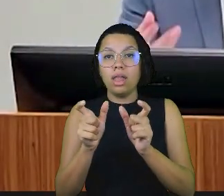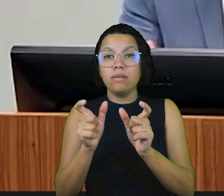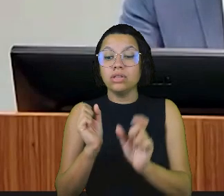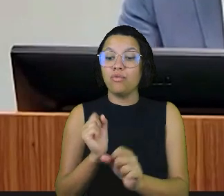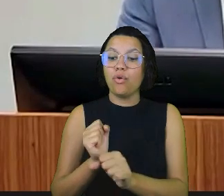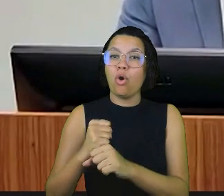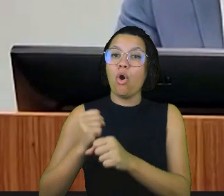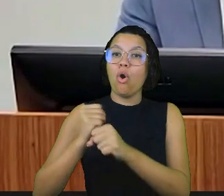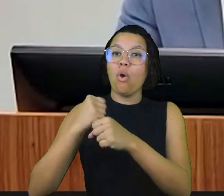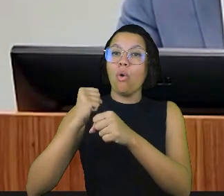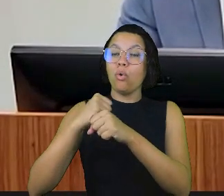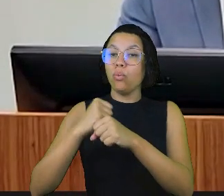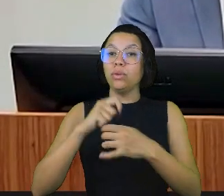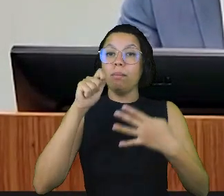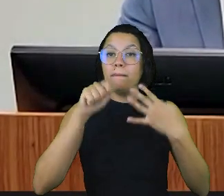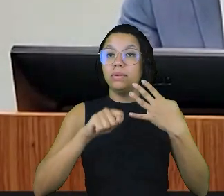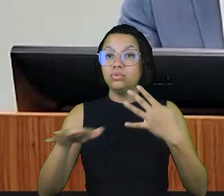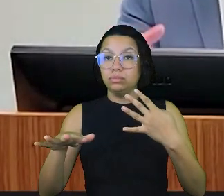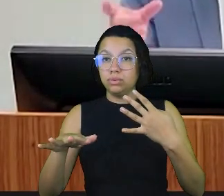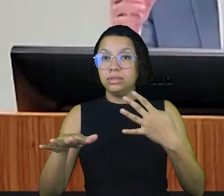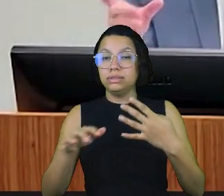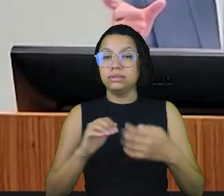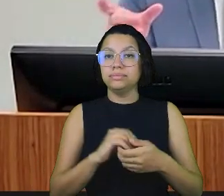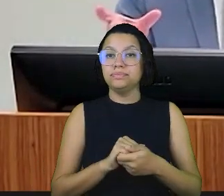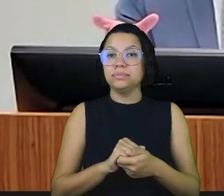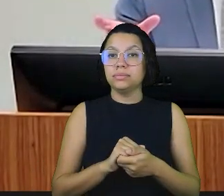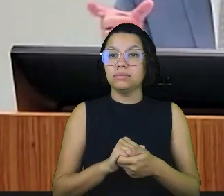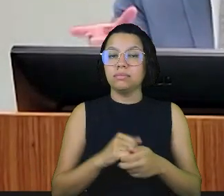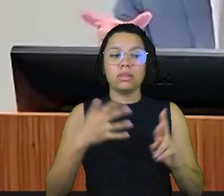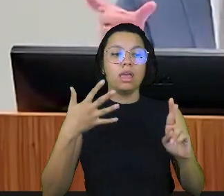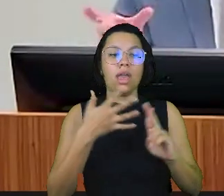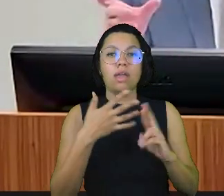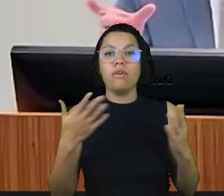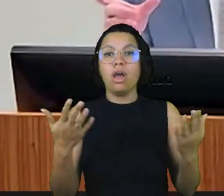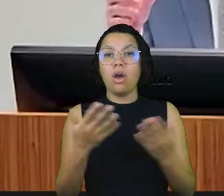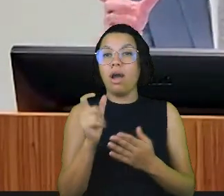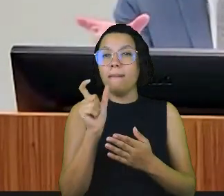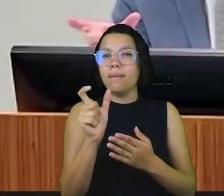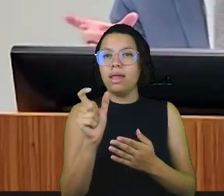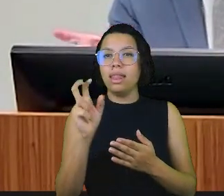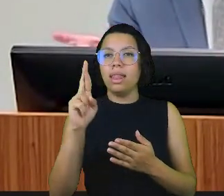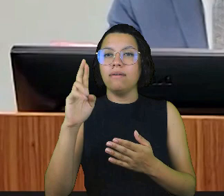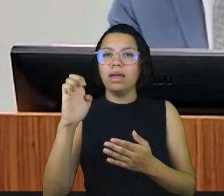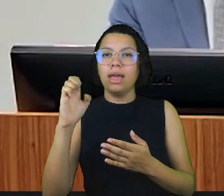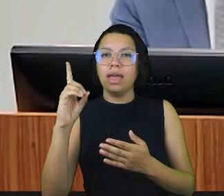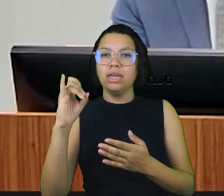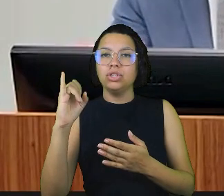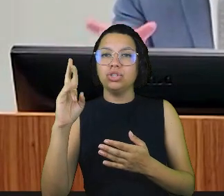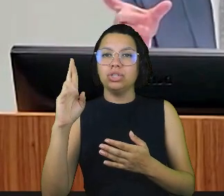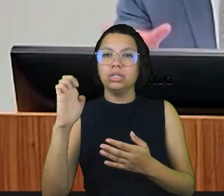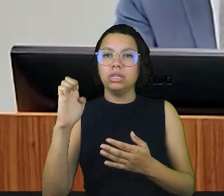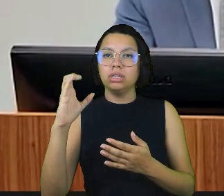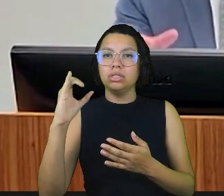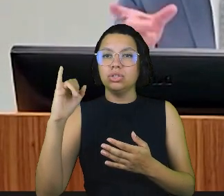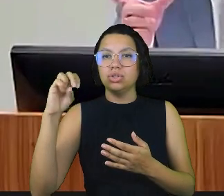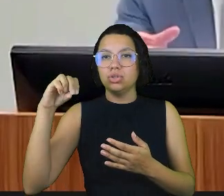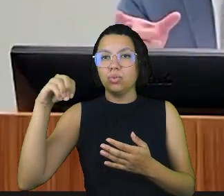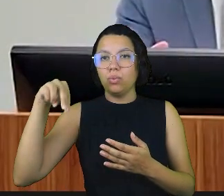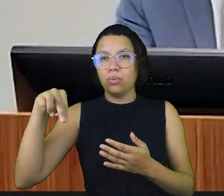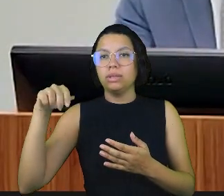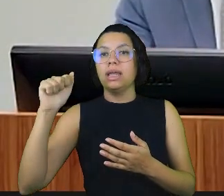foi construído pela jurisprudência, me refiro aqui à palavra redirecionamento, que